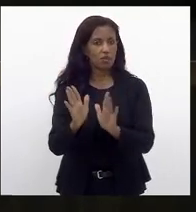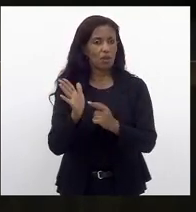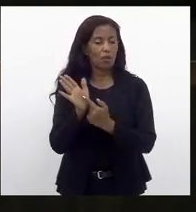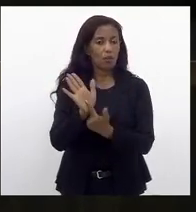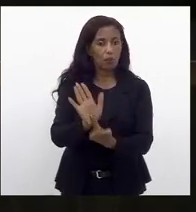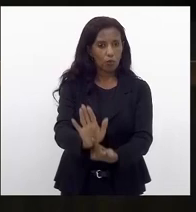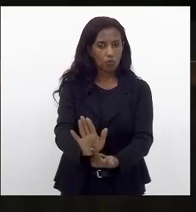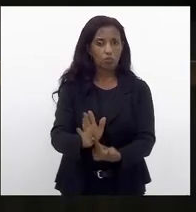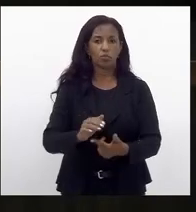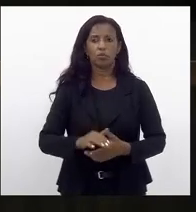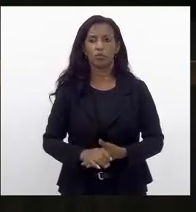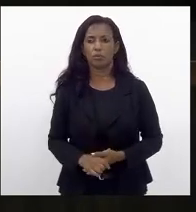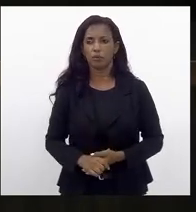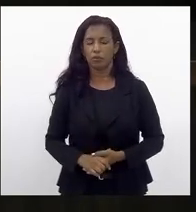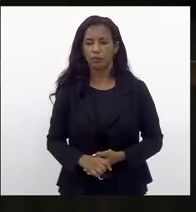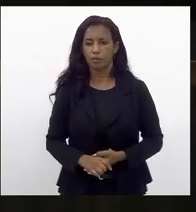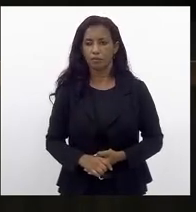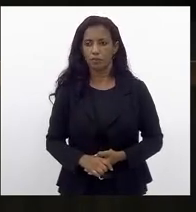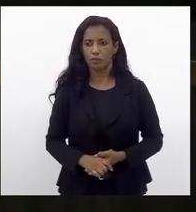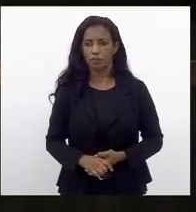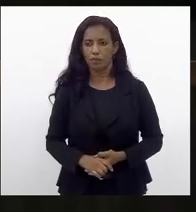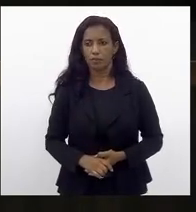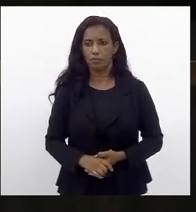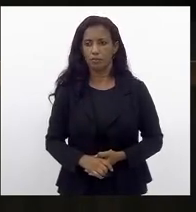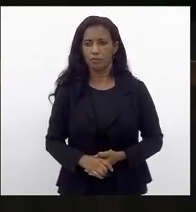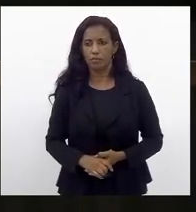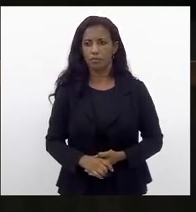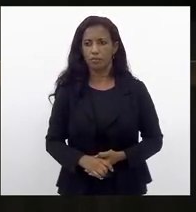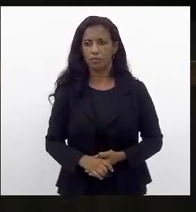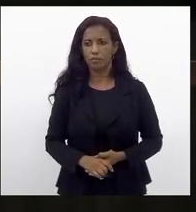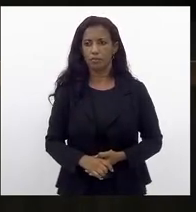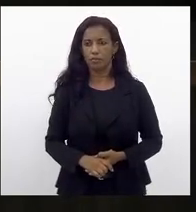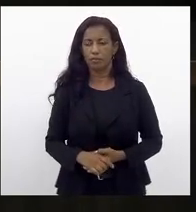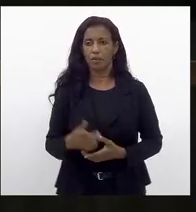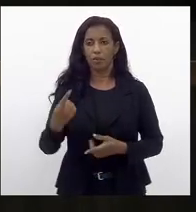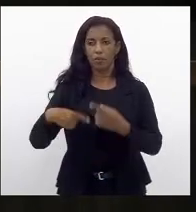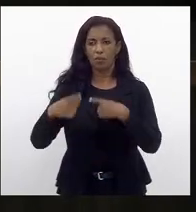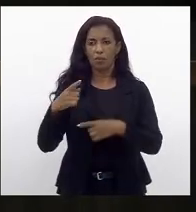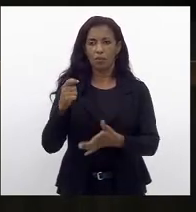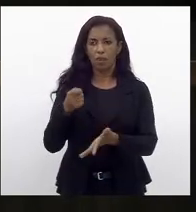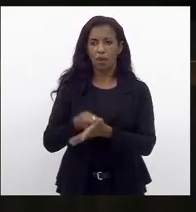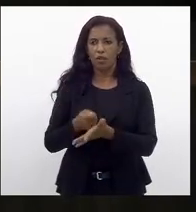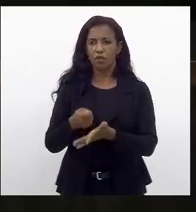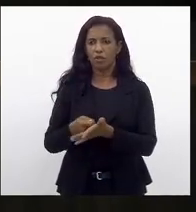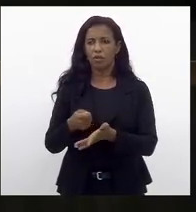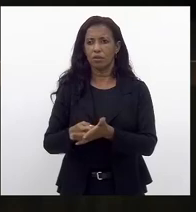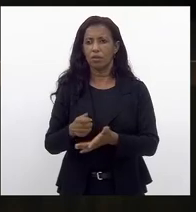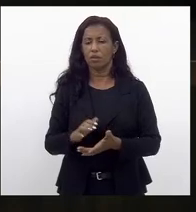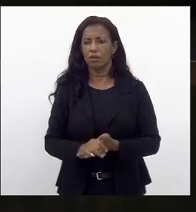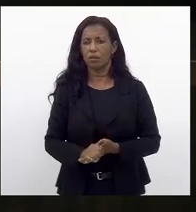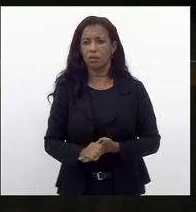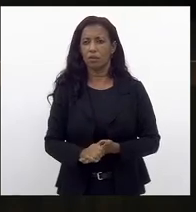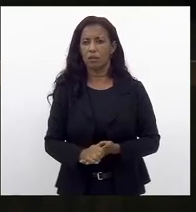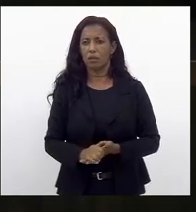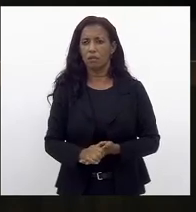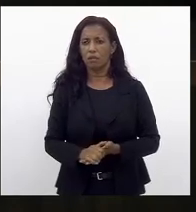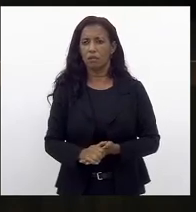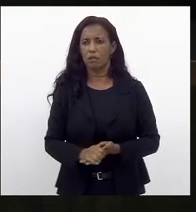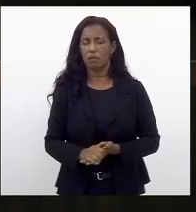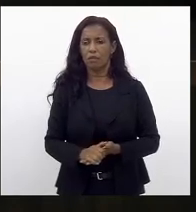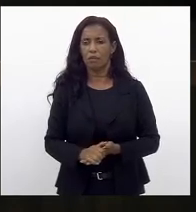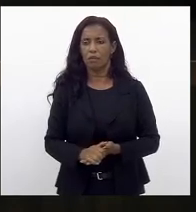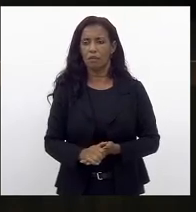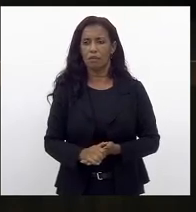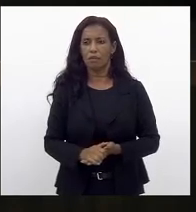demonstração e é dessas condicionantes volta afirmar o estado ou para arrecadação de